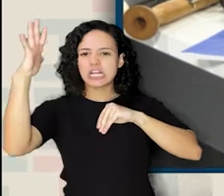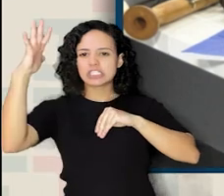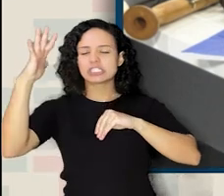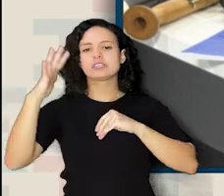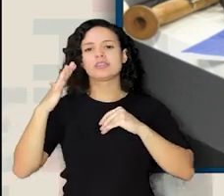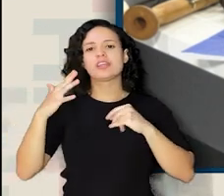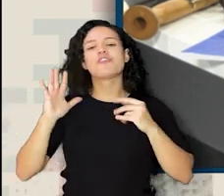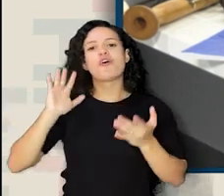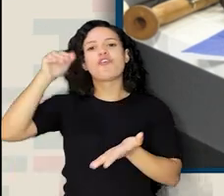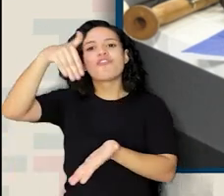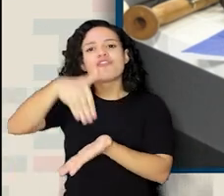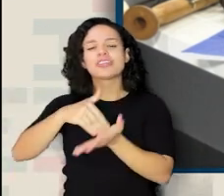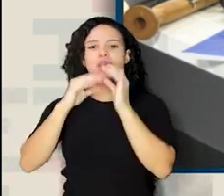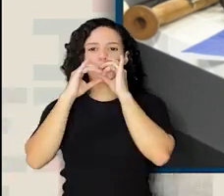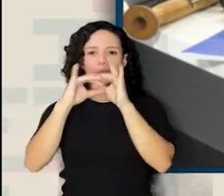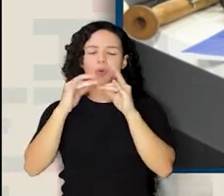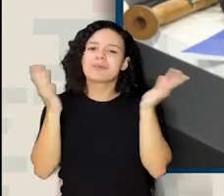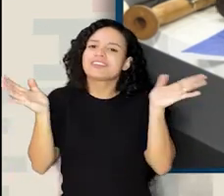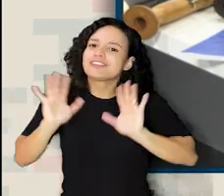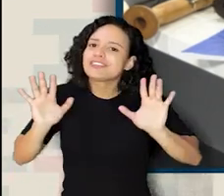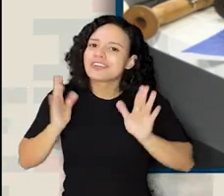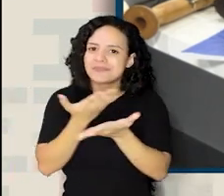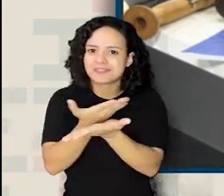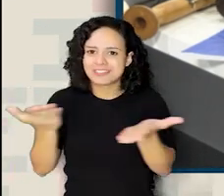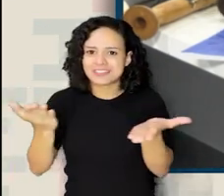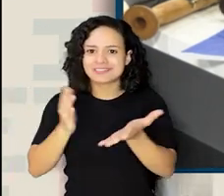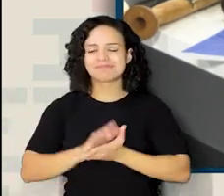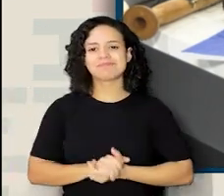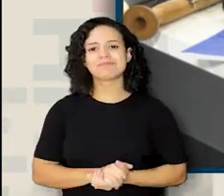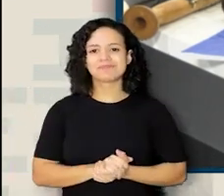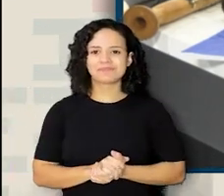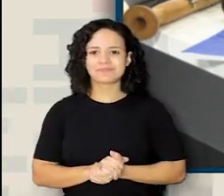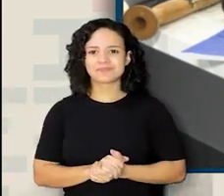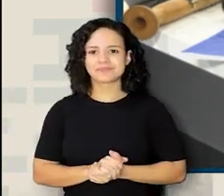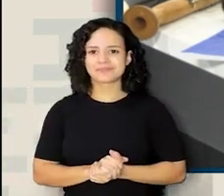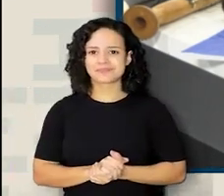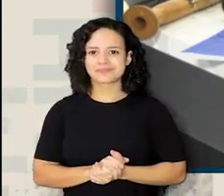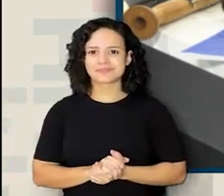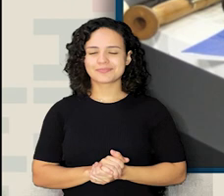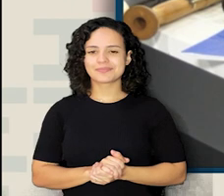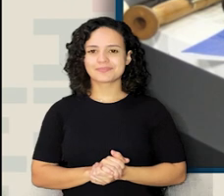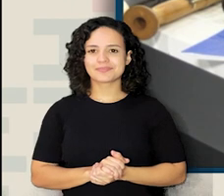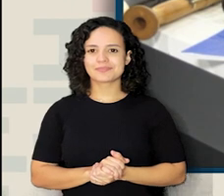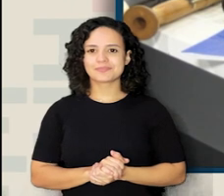eu vou terminar tocando para me despedir de vocês.